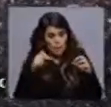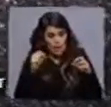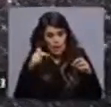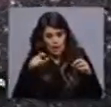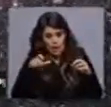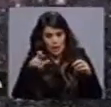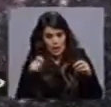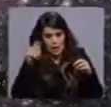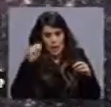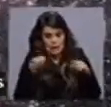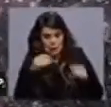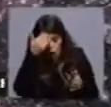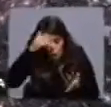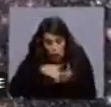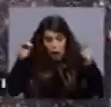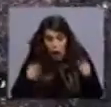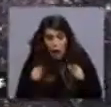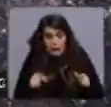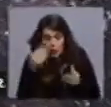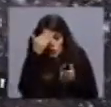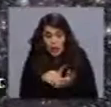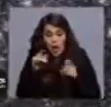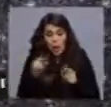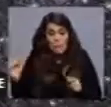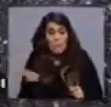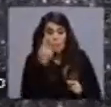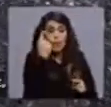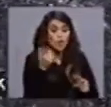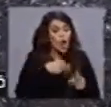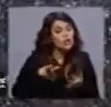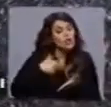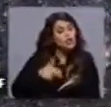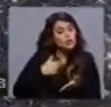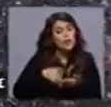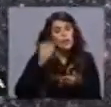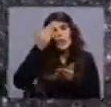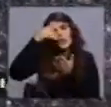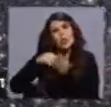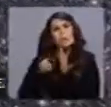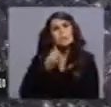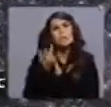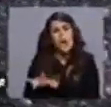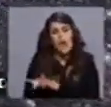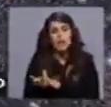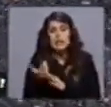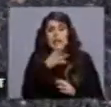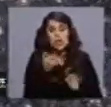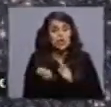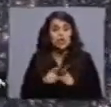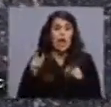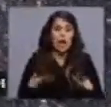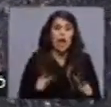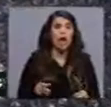que este resultado, este primeiro resultado, nós estamos à espera de muito mais resultados, diz-nos que estas estrelas desta galáxia são muito